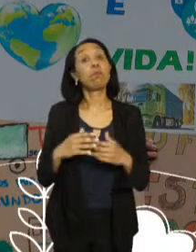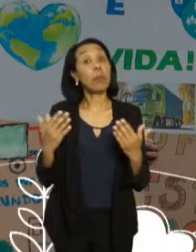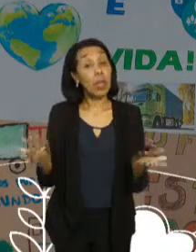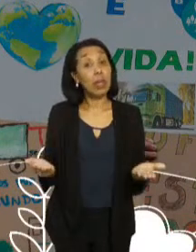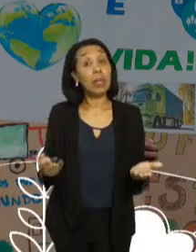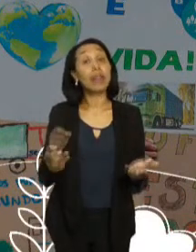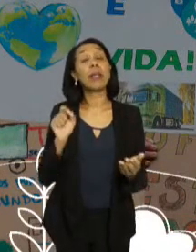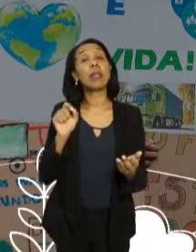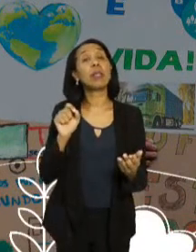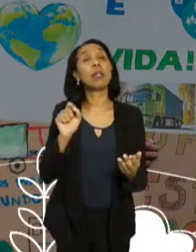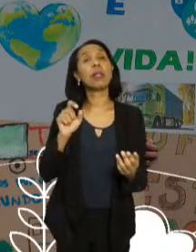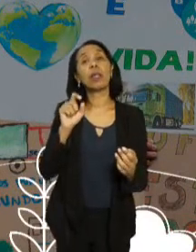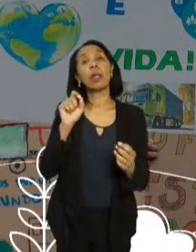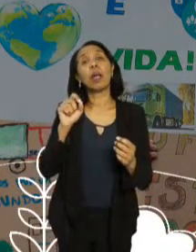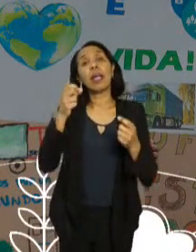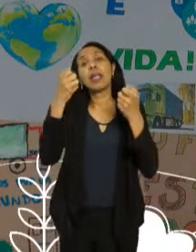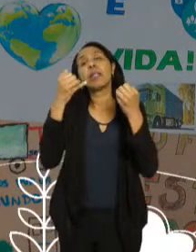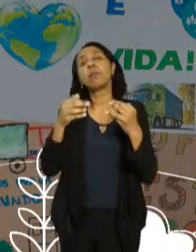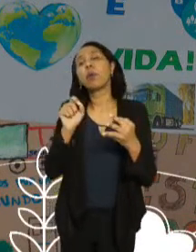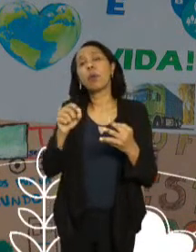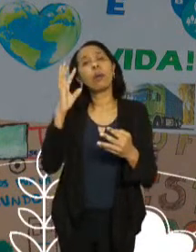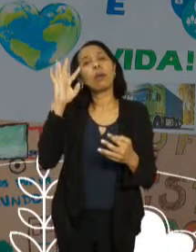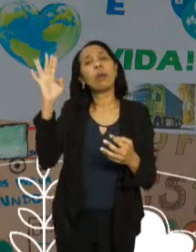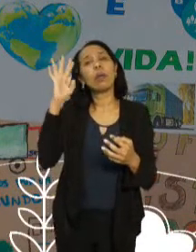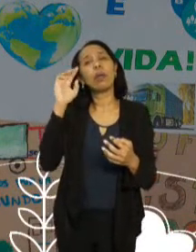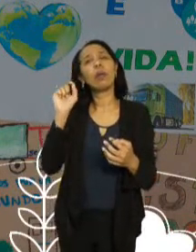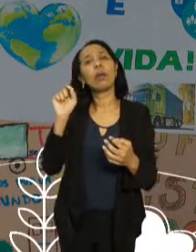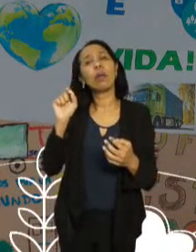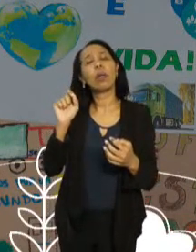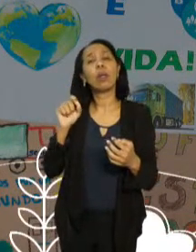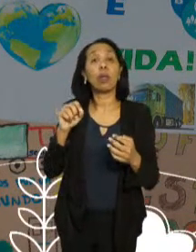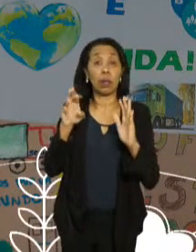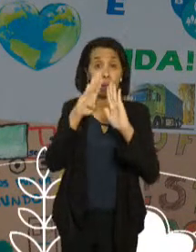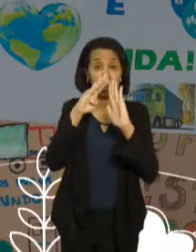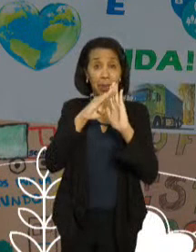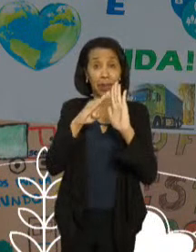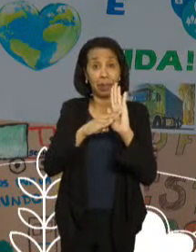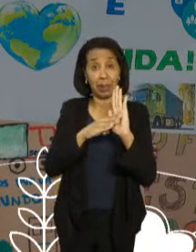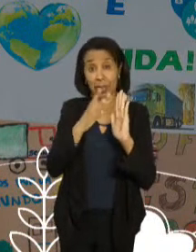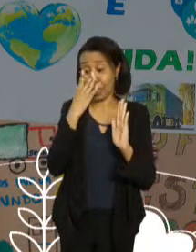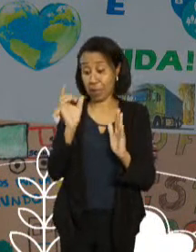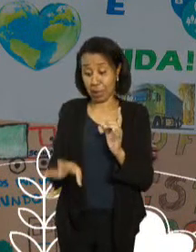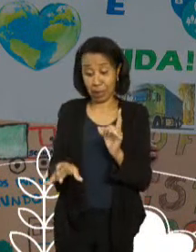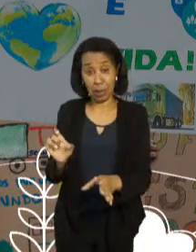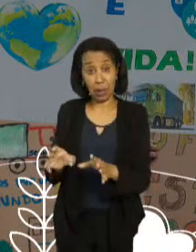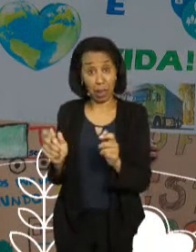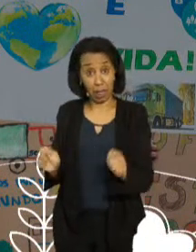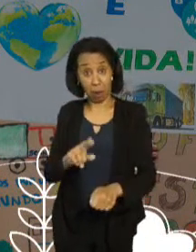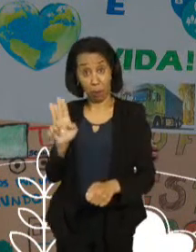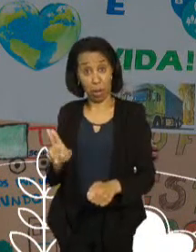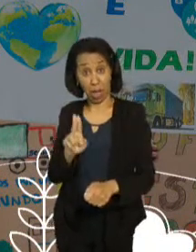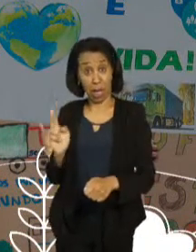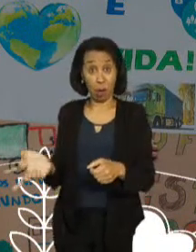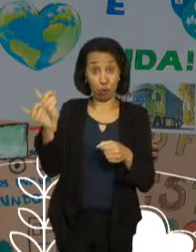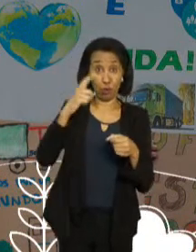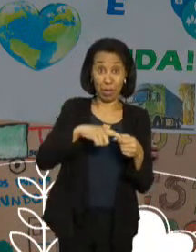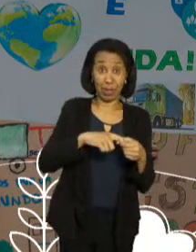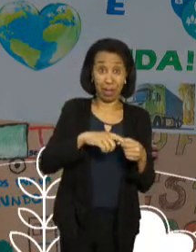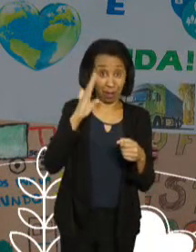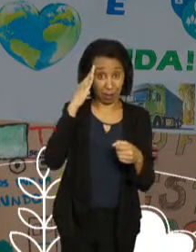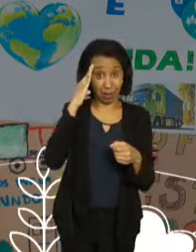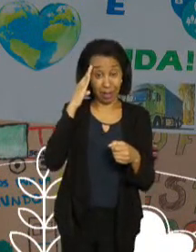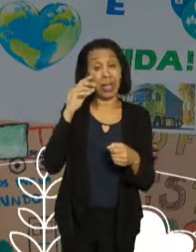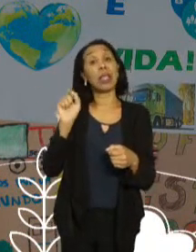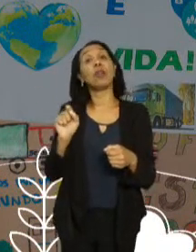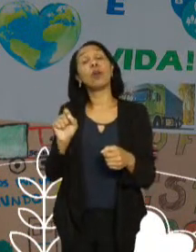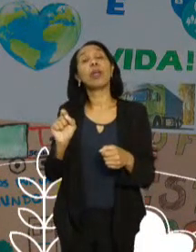A questão, então, nos leva a pensar que classe, né, de resíduos pode ser utilizada com essa finalidade. Então, primeiro são